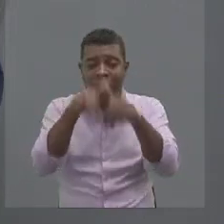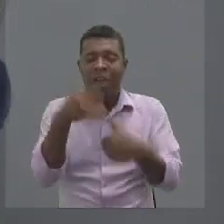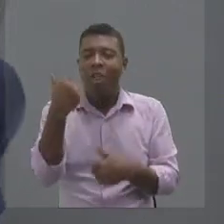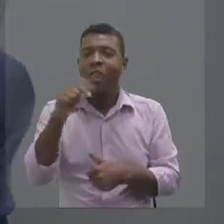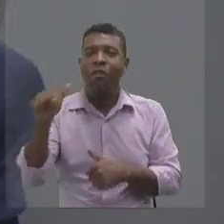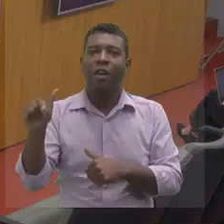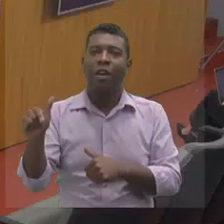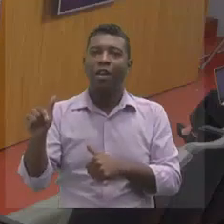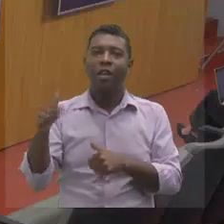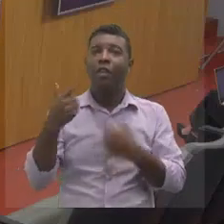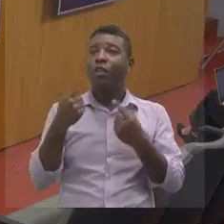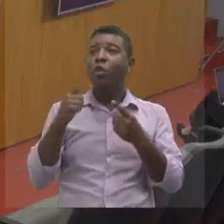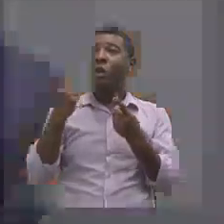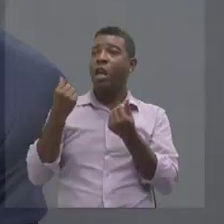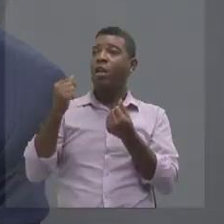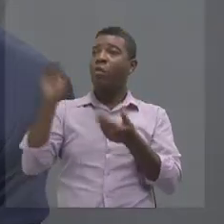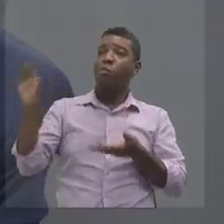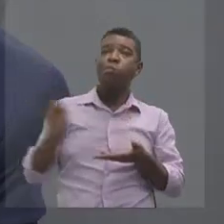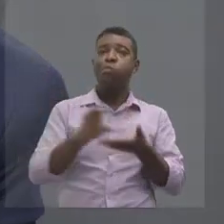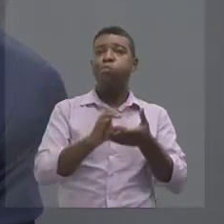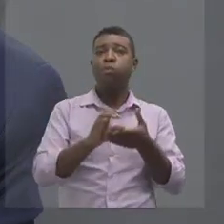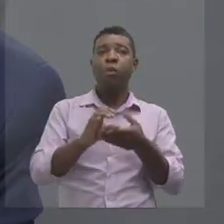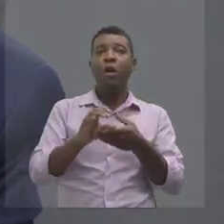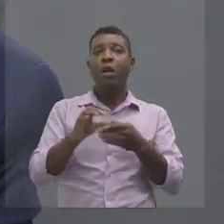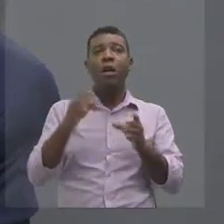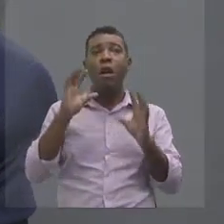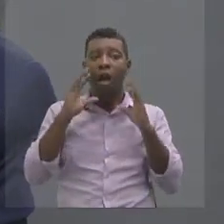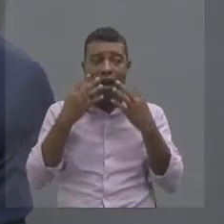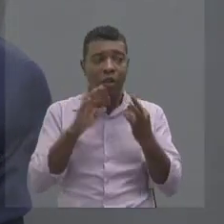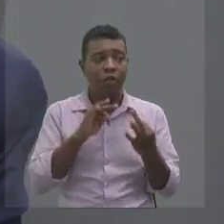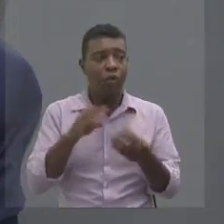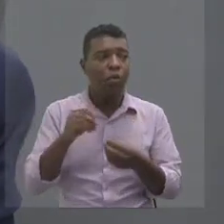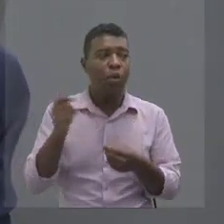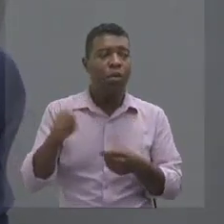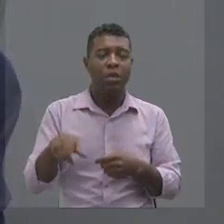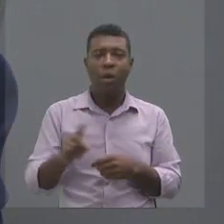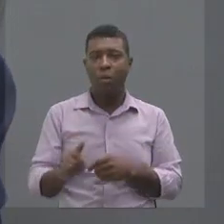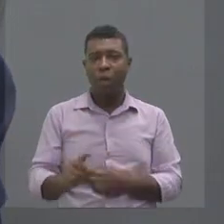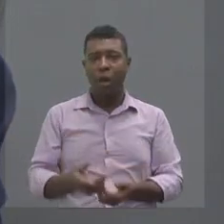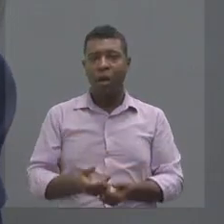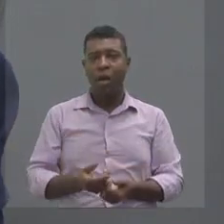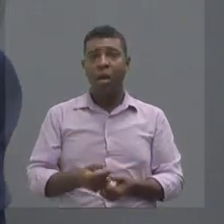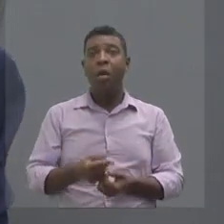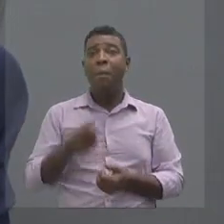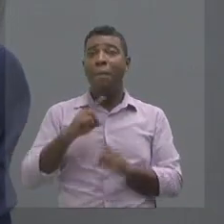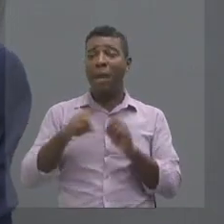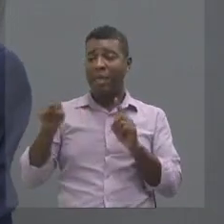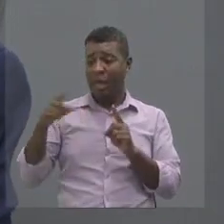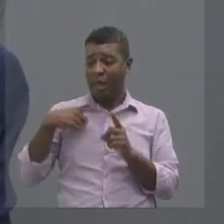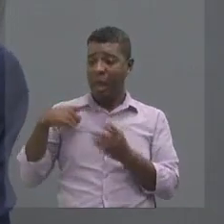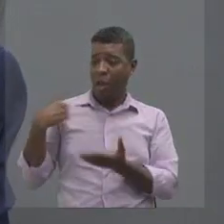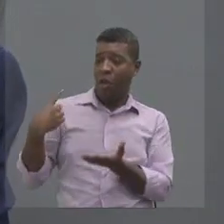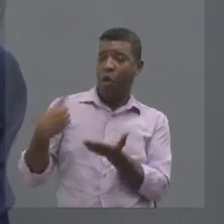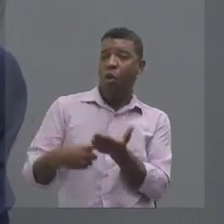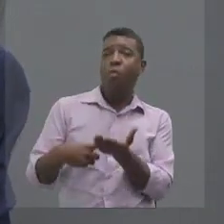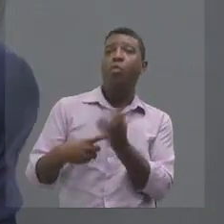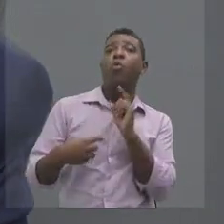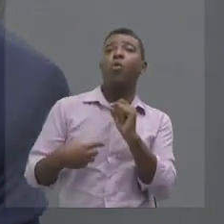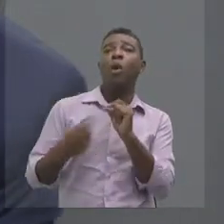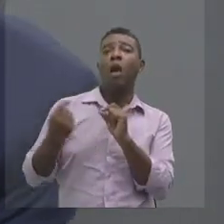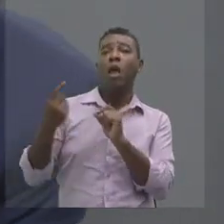mas esse governo vem com um compromisso nesse segundo mandato de um